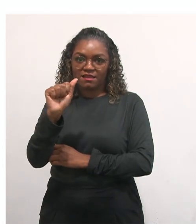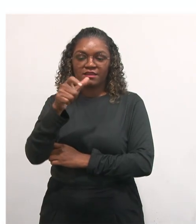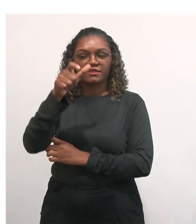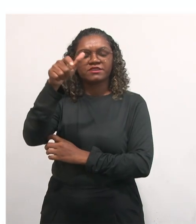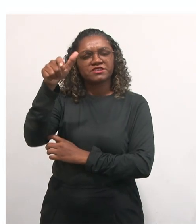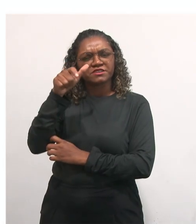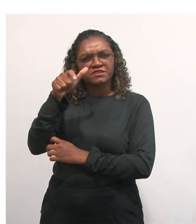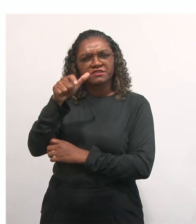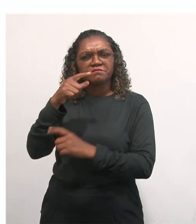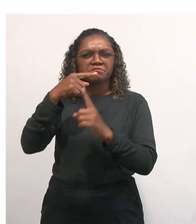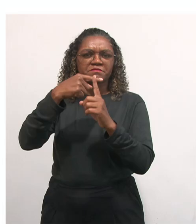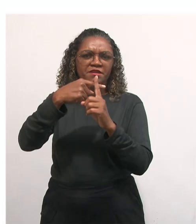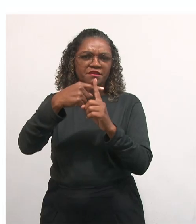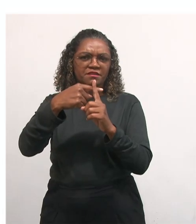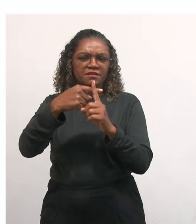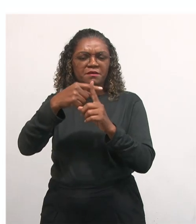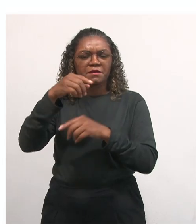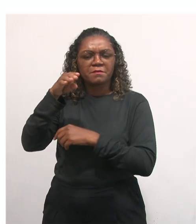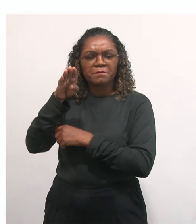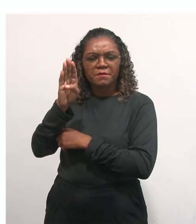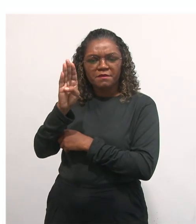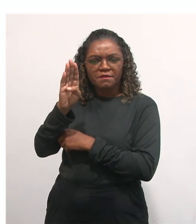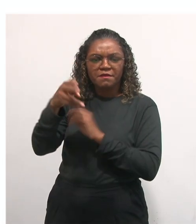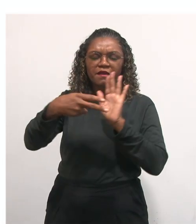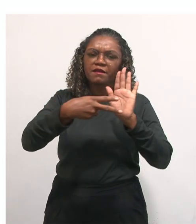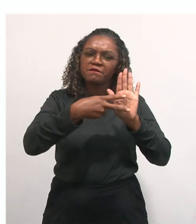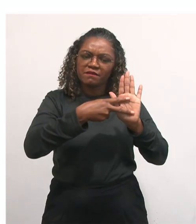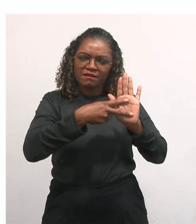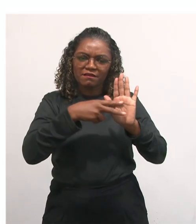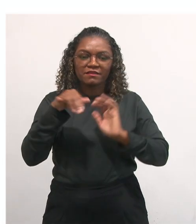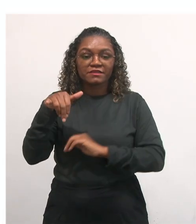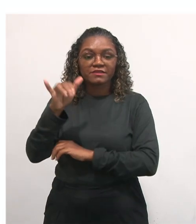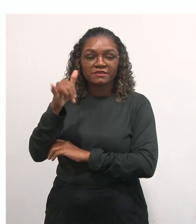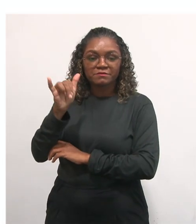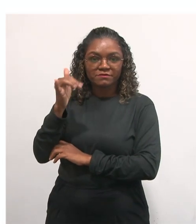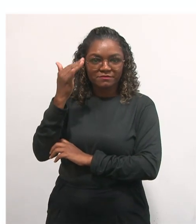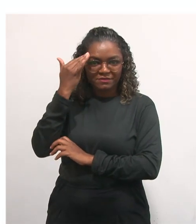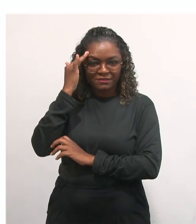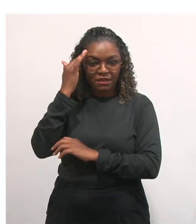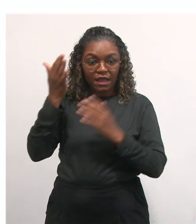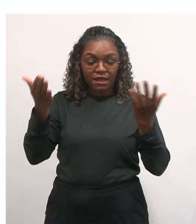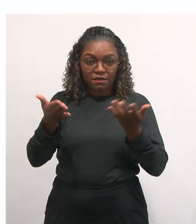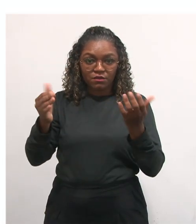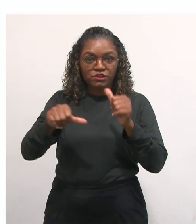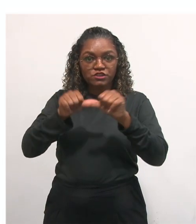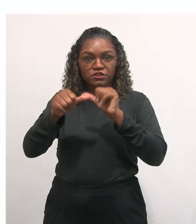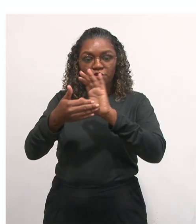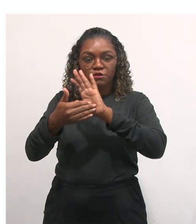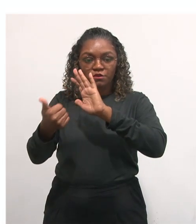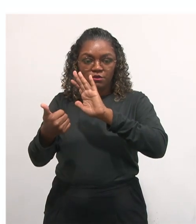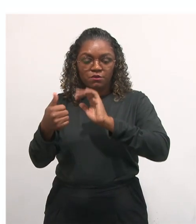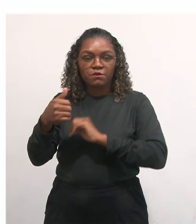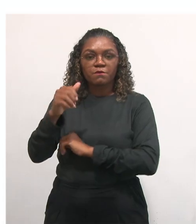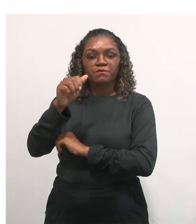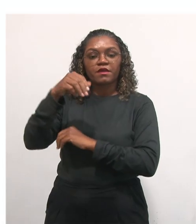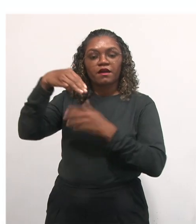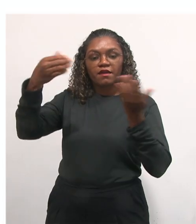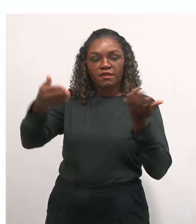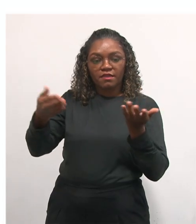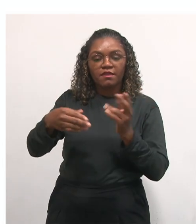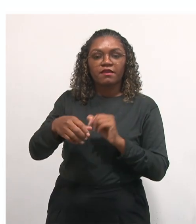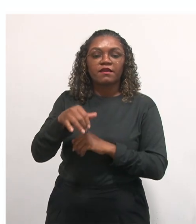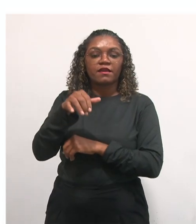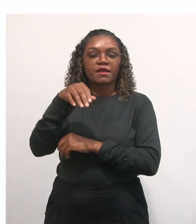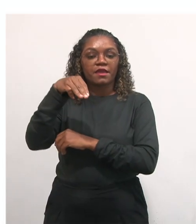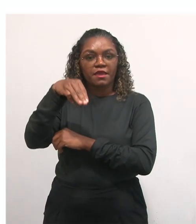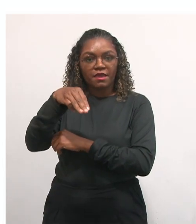y igual a ax mais b, é a mesma coisa aqui, a gente está chamando mx mais b, ok?